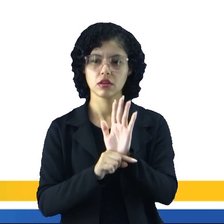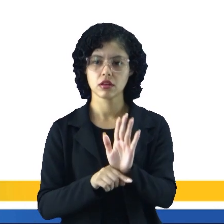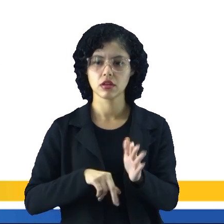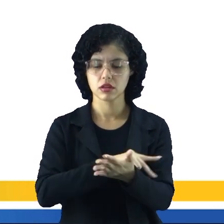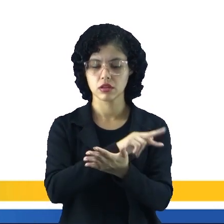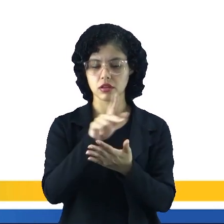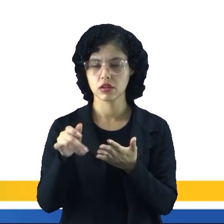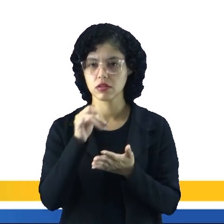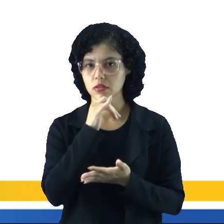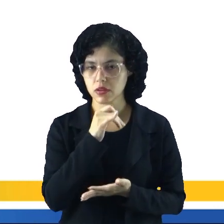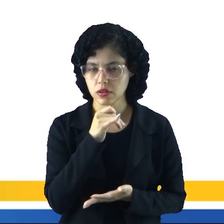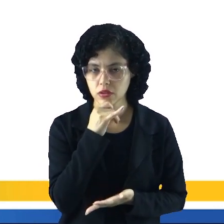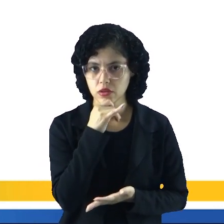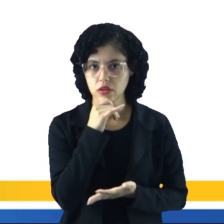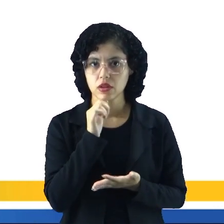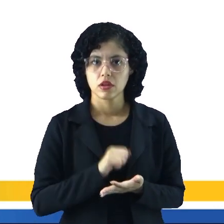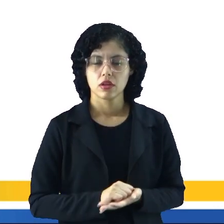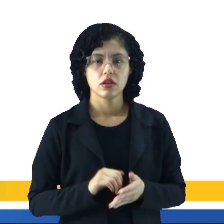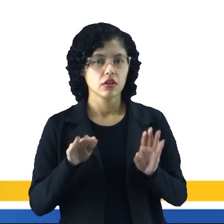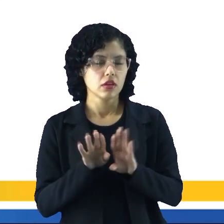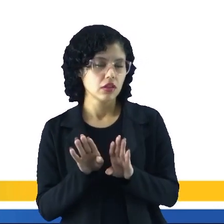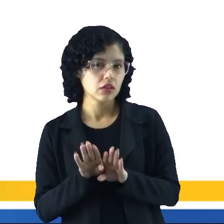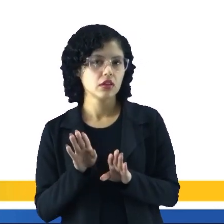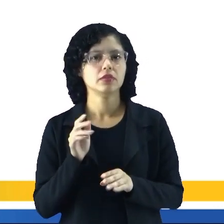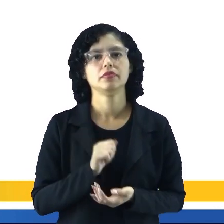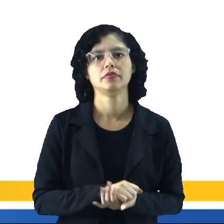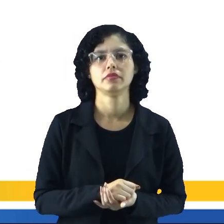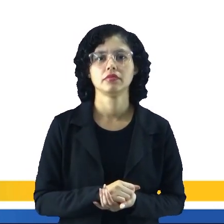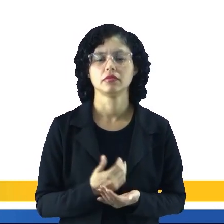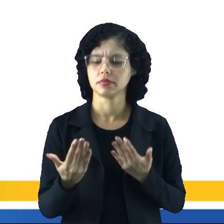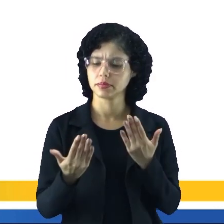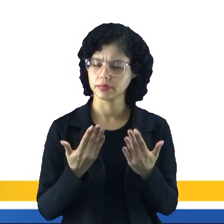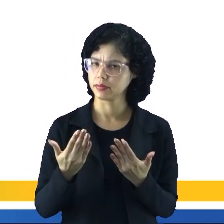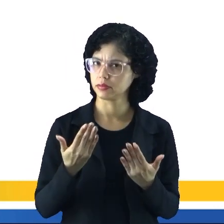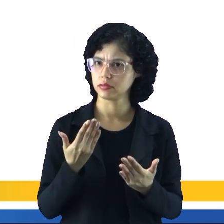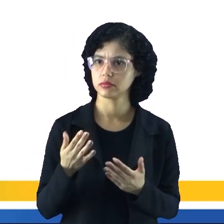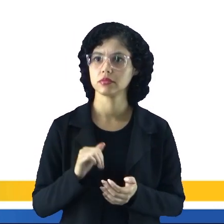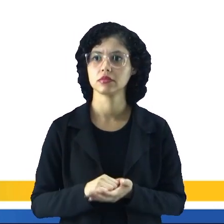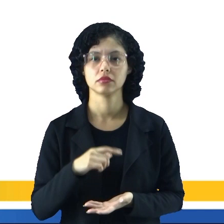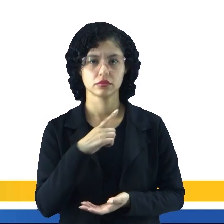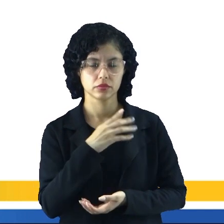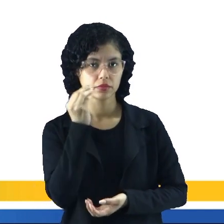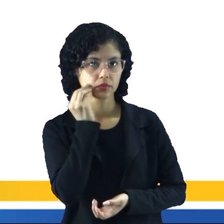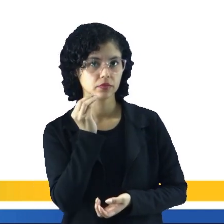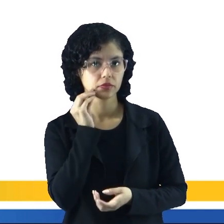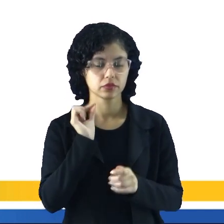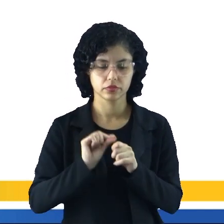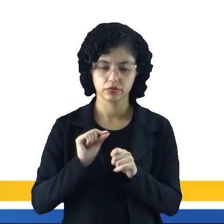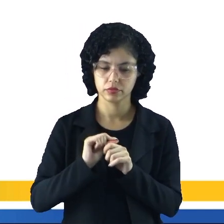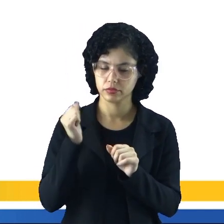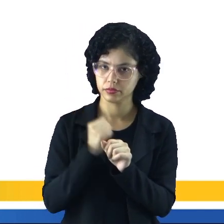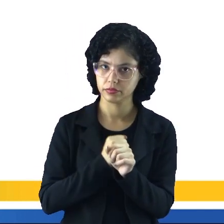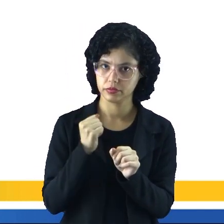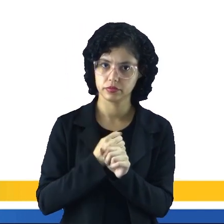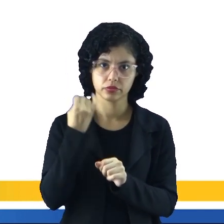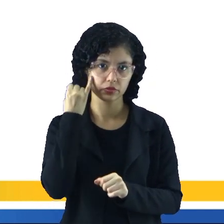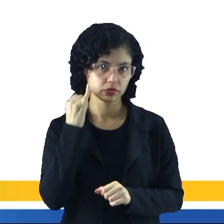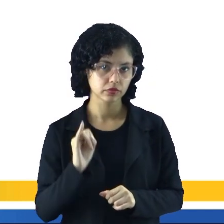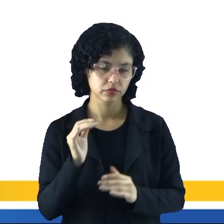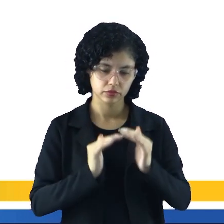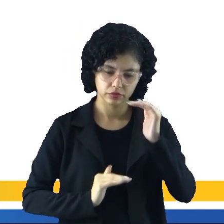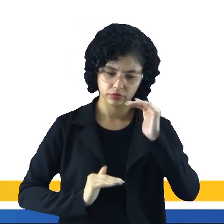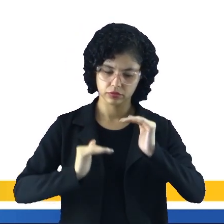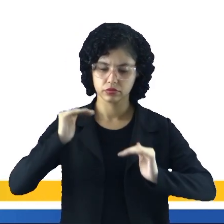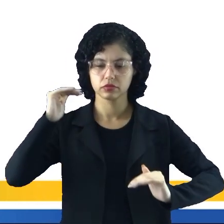vários exemplos e aí ele vai também fazendo comparações que tentam aí desconstruir a ideia de que o homem